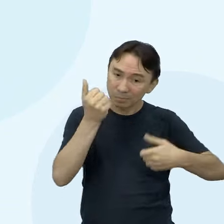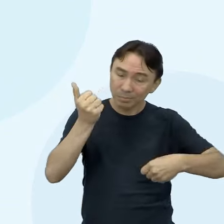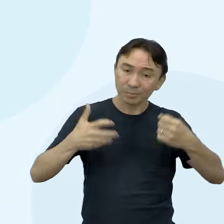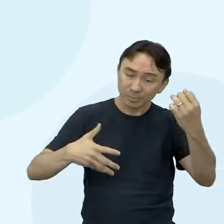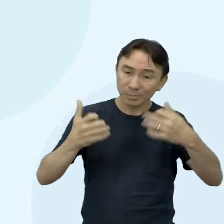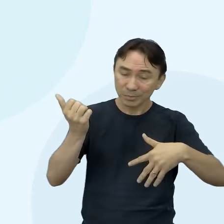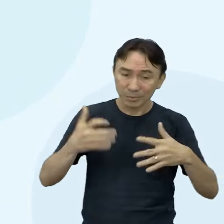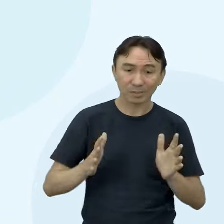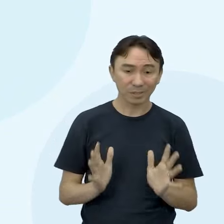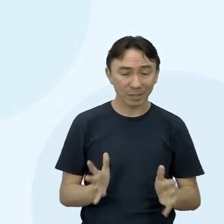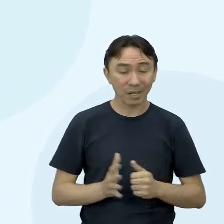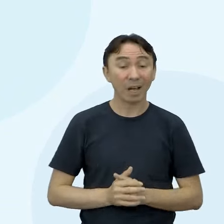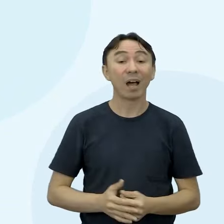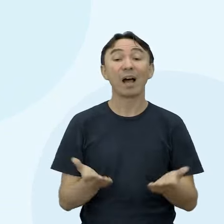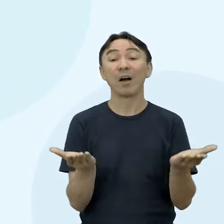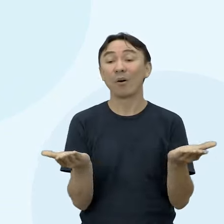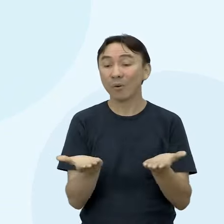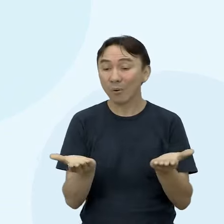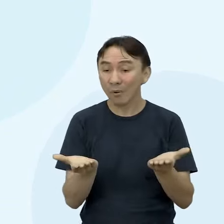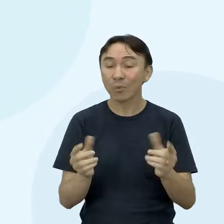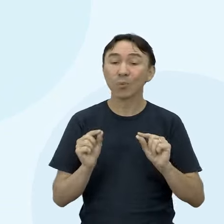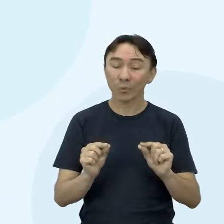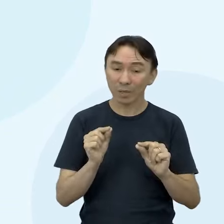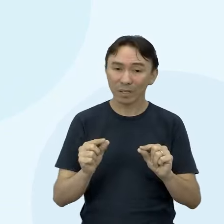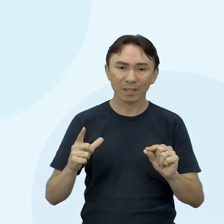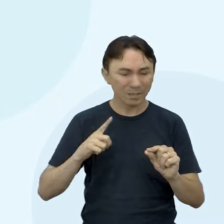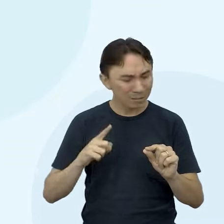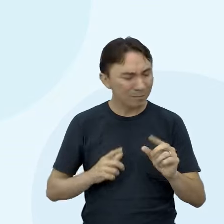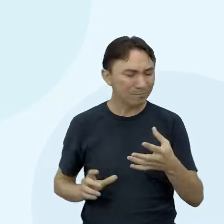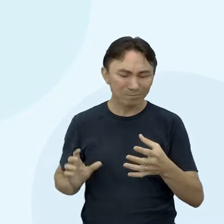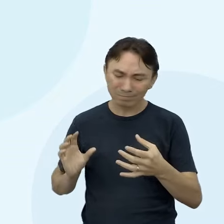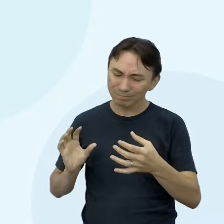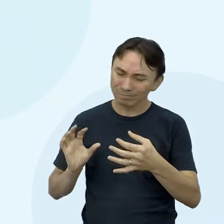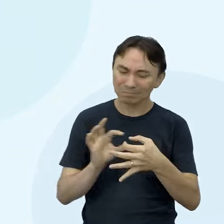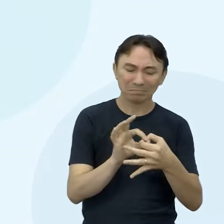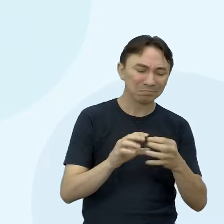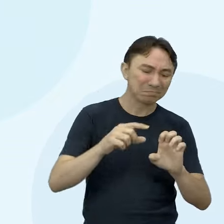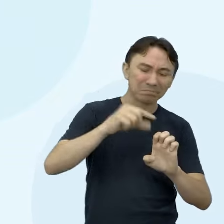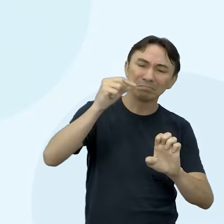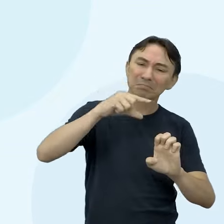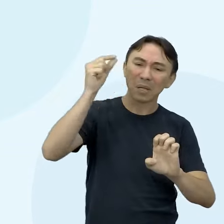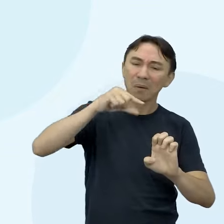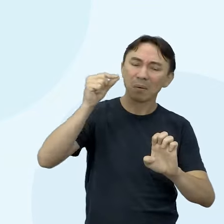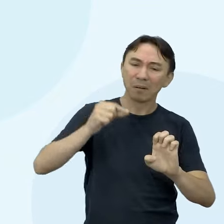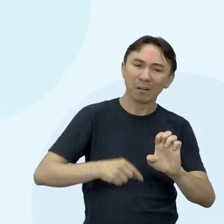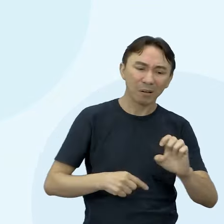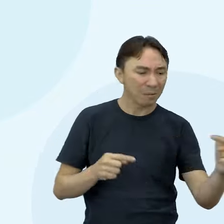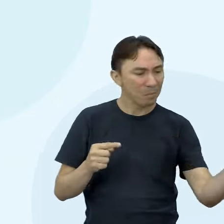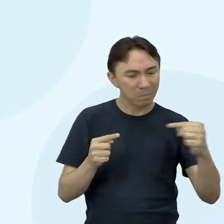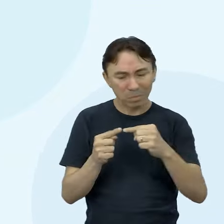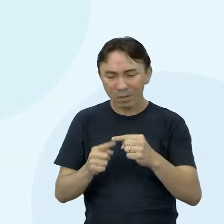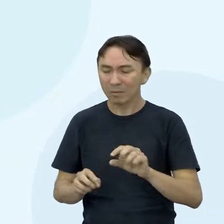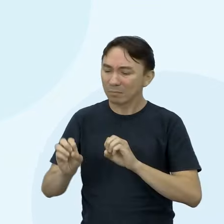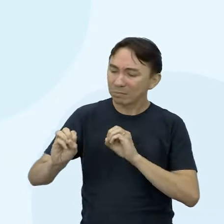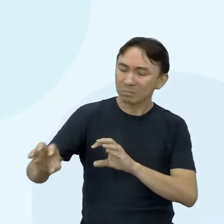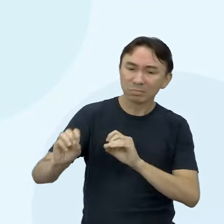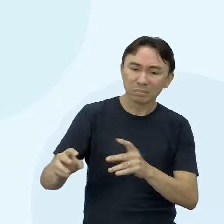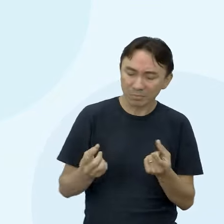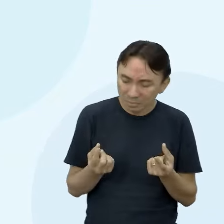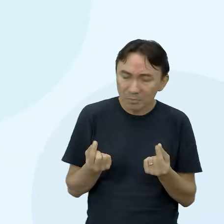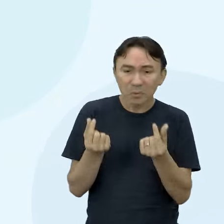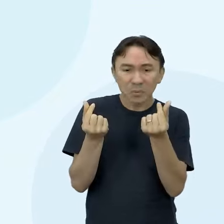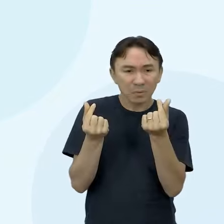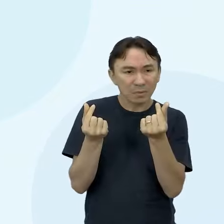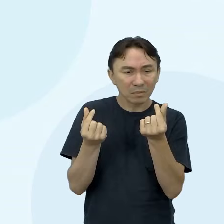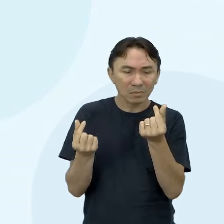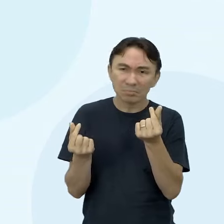gente vai falar da conexão empreendedora, né? O que ela tem a ver com a educação financeira? O que tem a ver isso com o